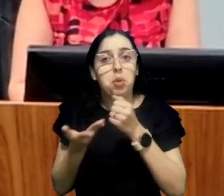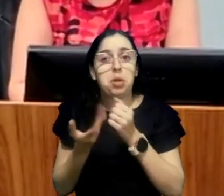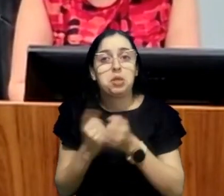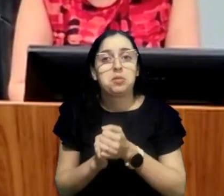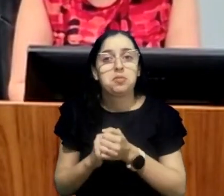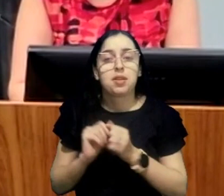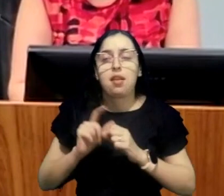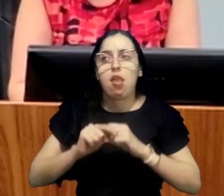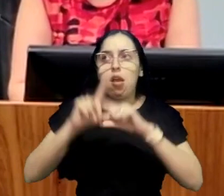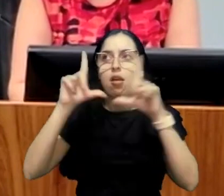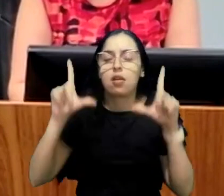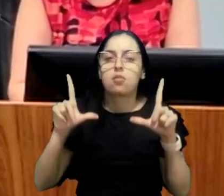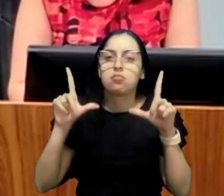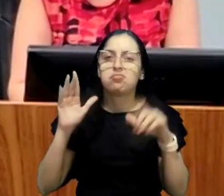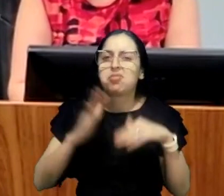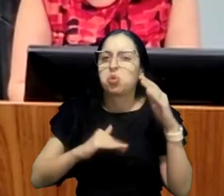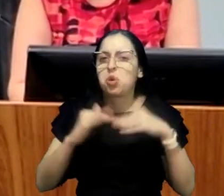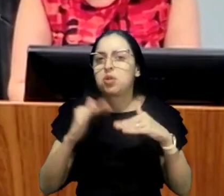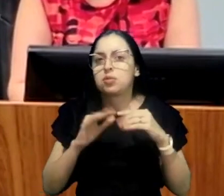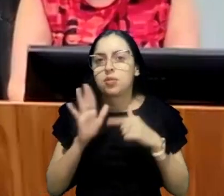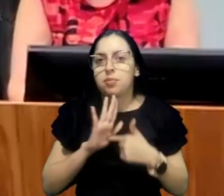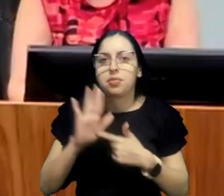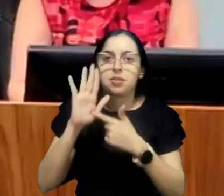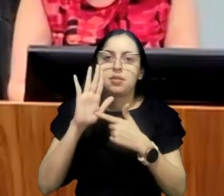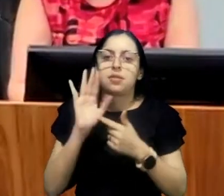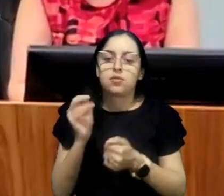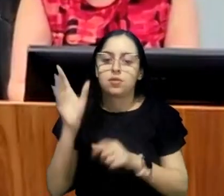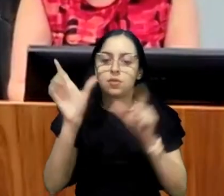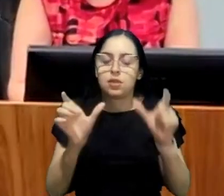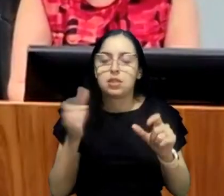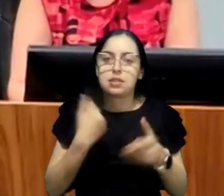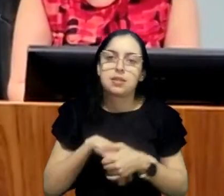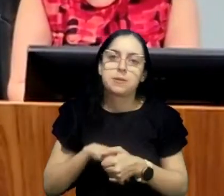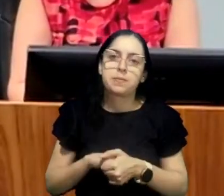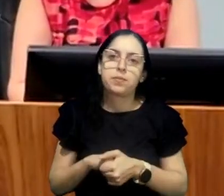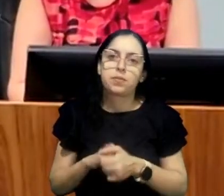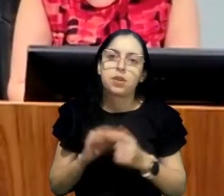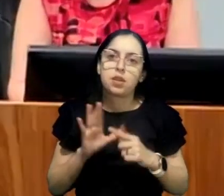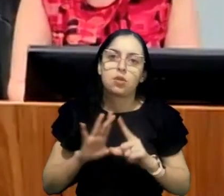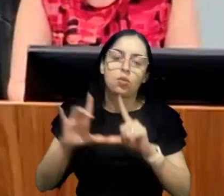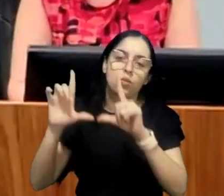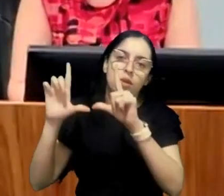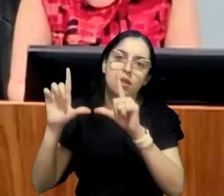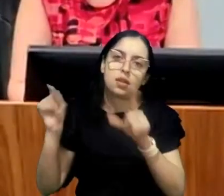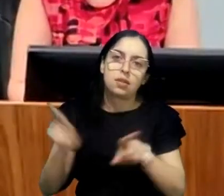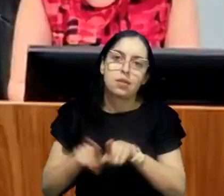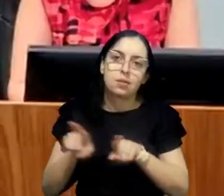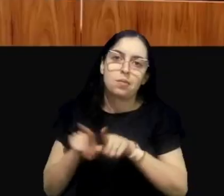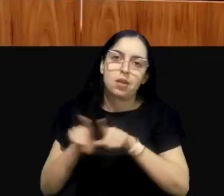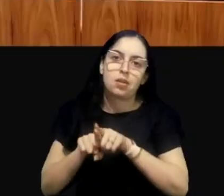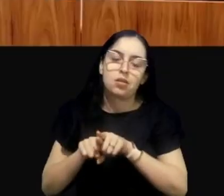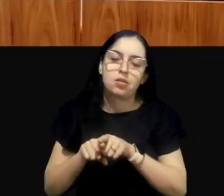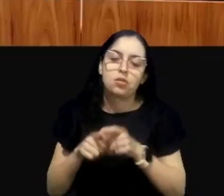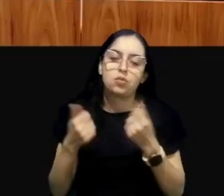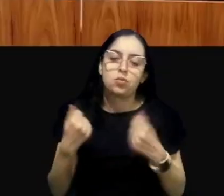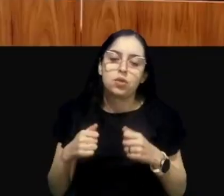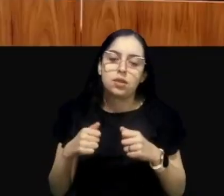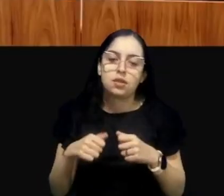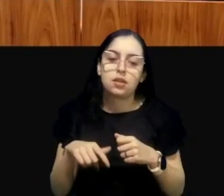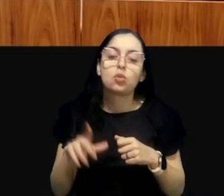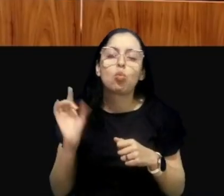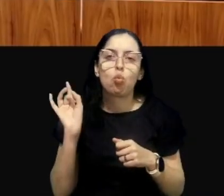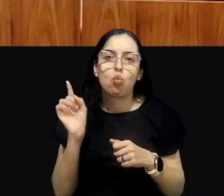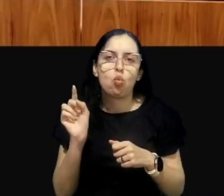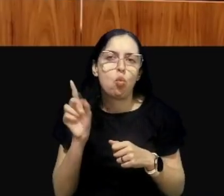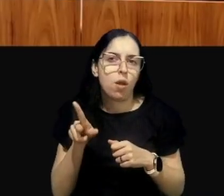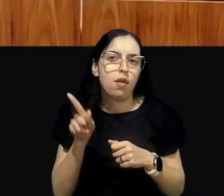a câmera também, em algum momento, acho que ela deve aparecer aí para vocês. Eu vou compartilhar minha tela também. Se vocês puderem só dar o ok